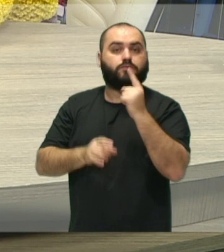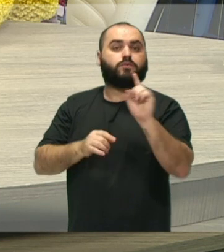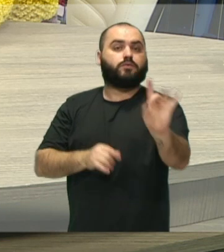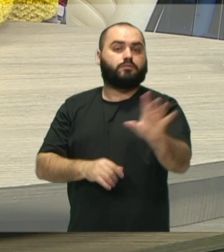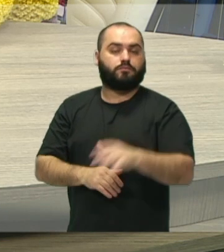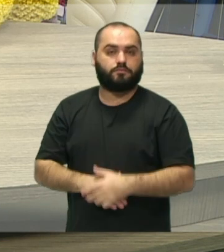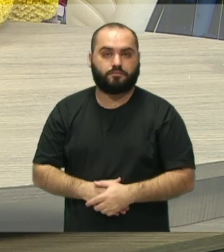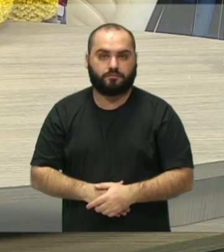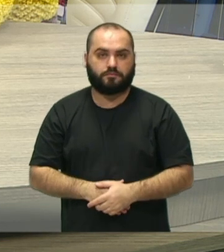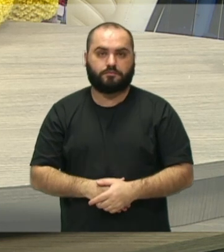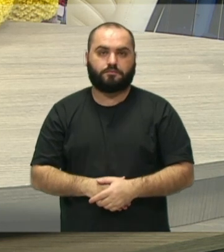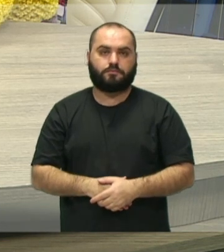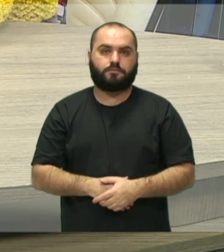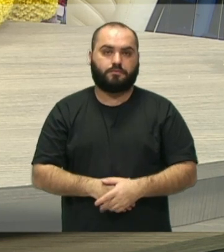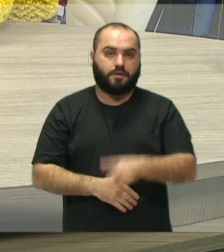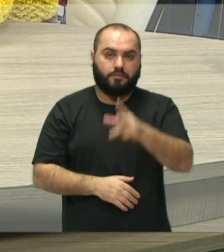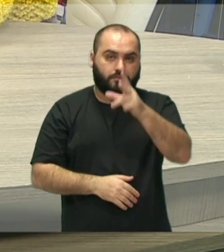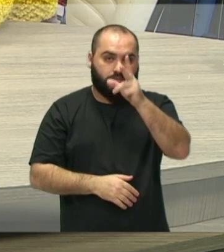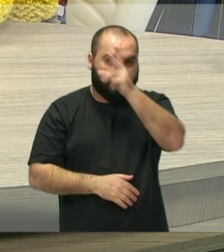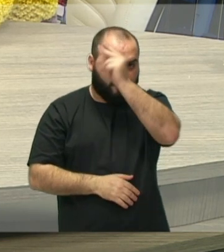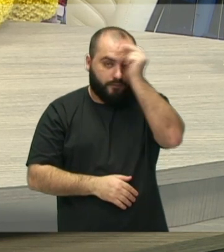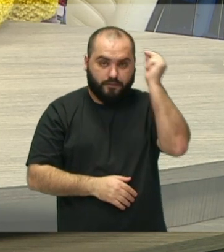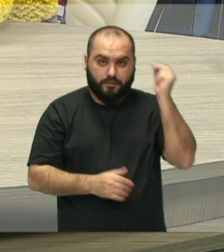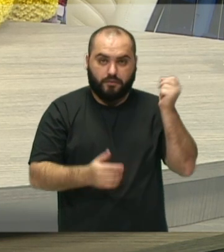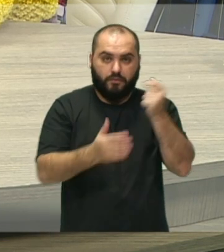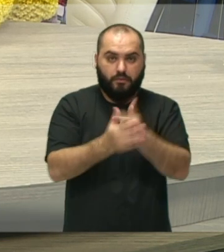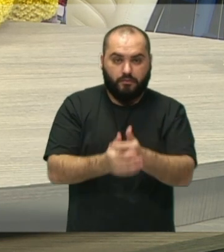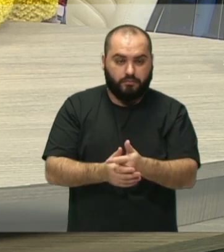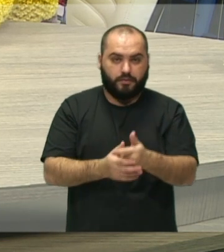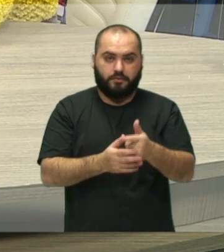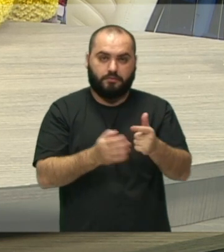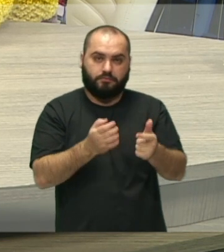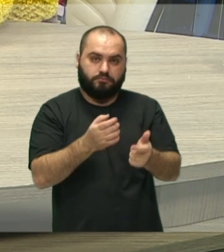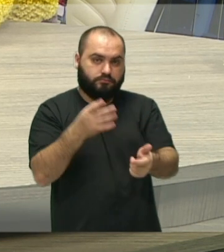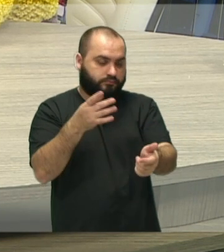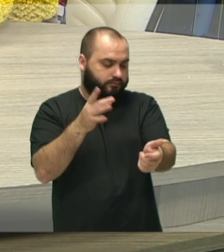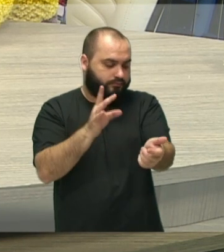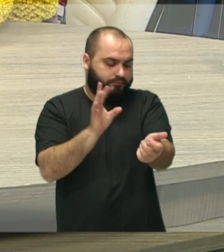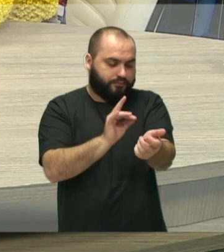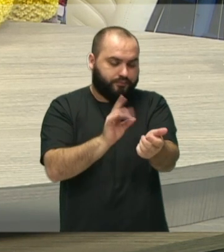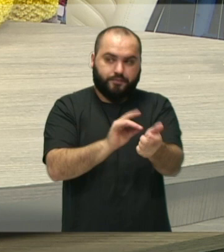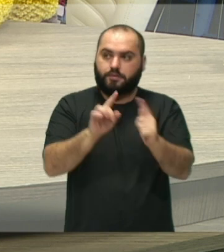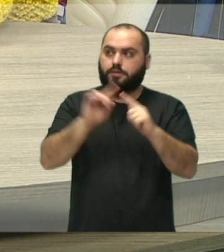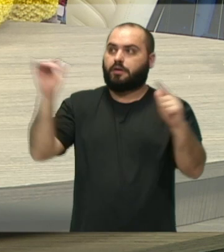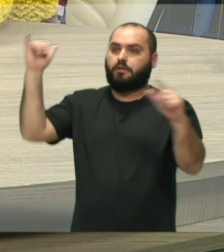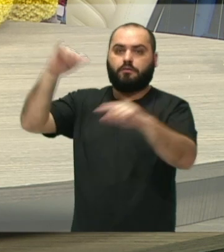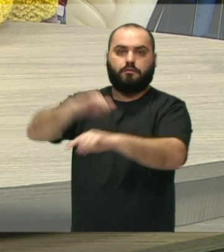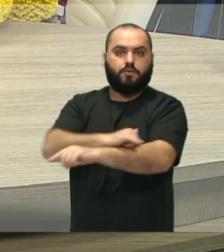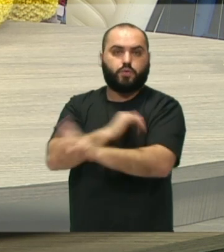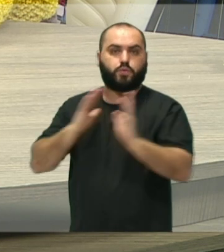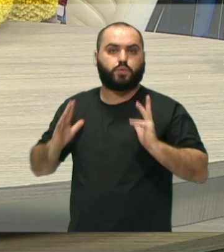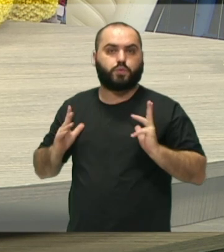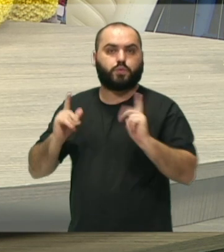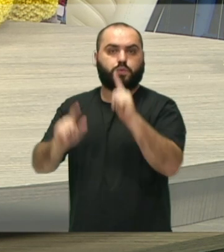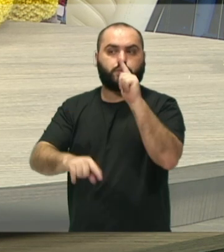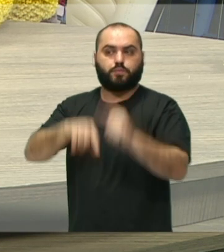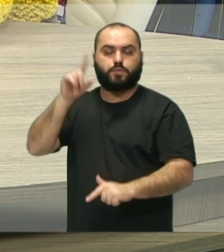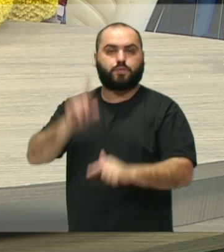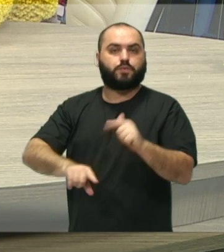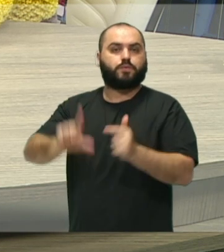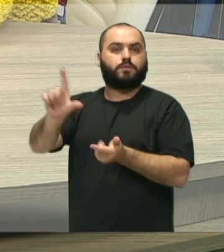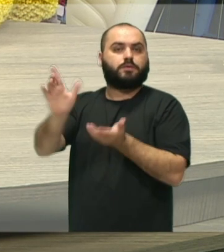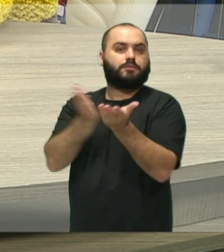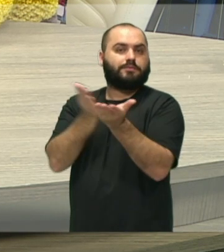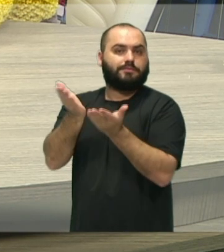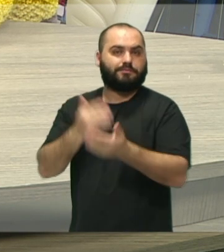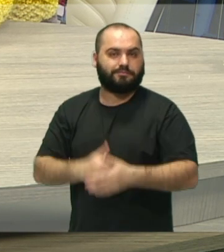governo compra de alfinete e avião. Todos os produtos e serviços que você possa imaginar são licitados hoje. Então, desde aquela farmácia,